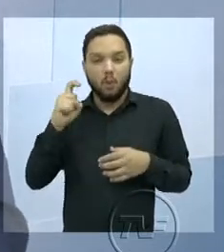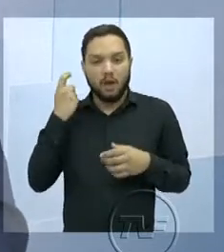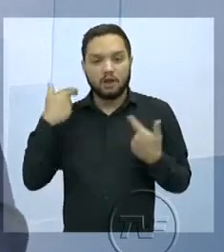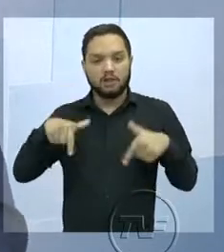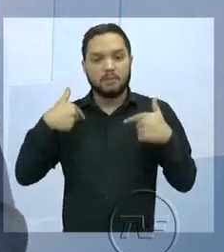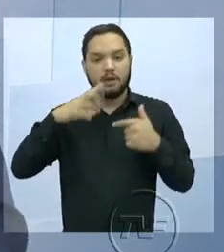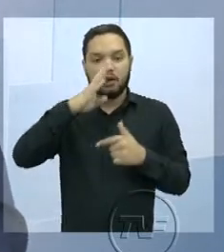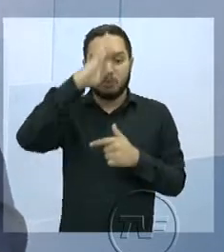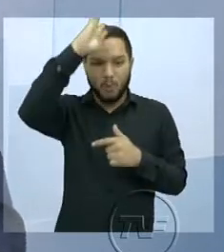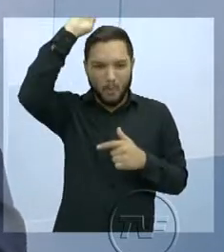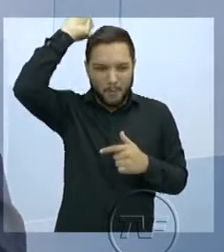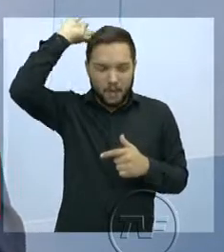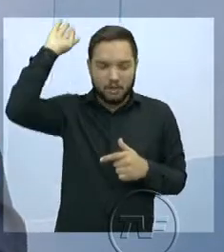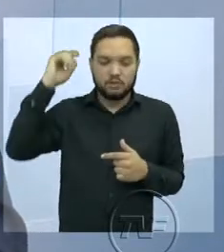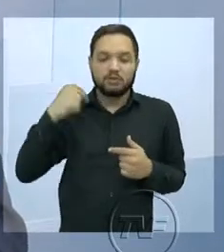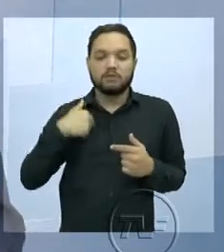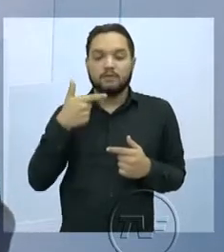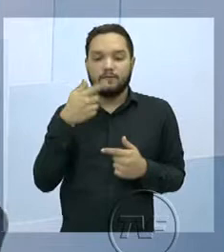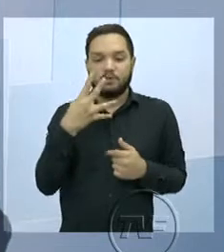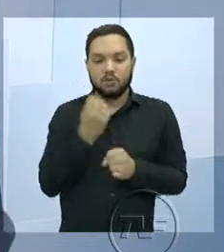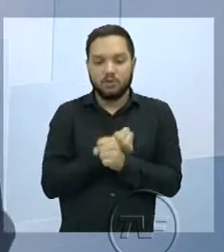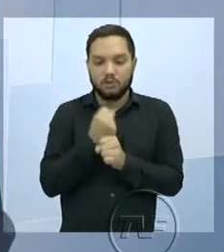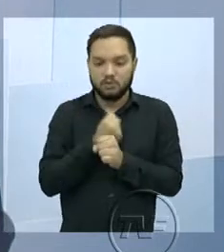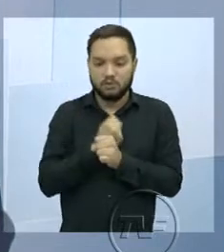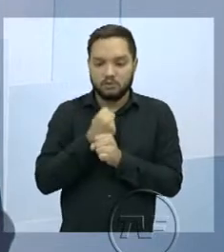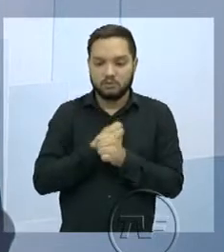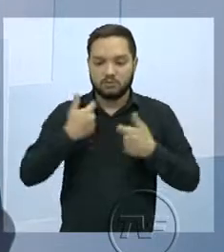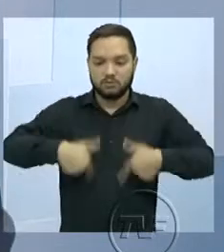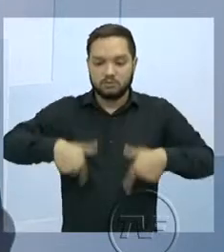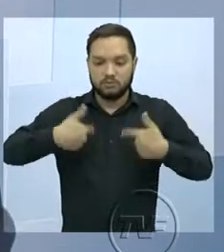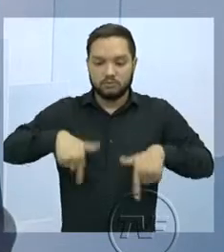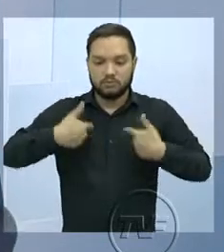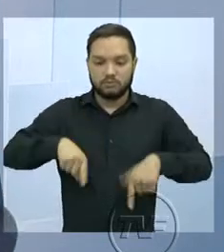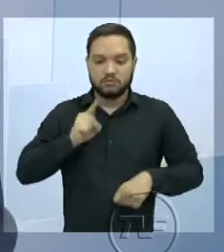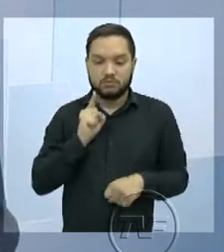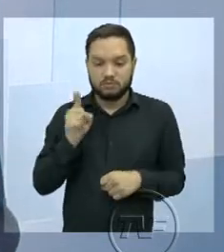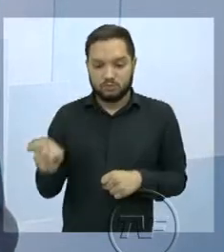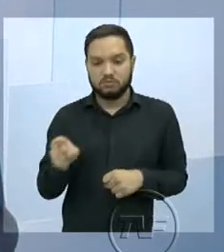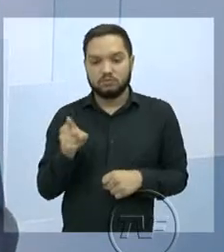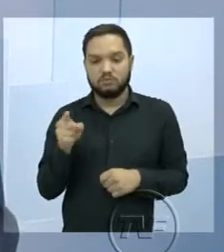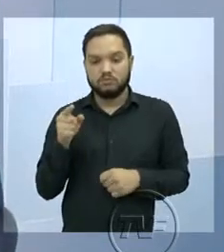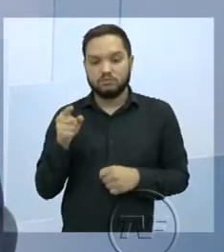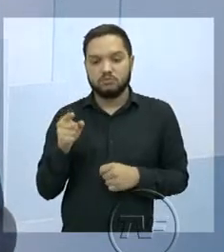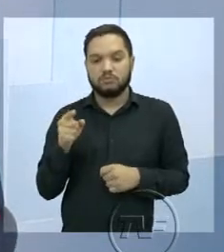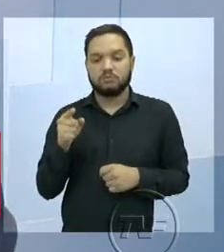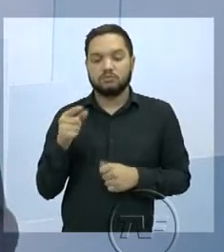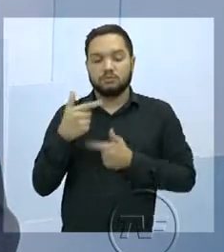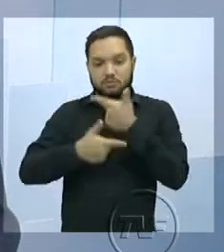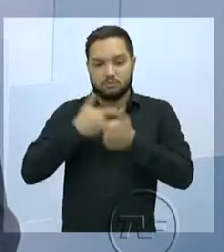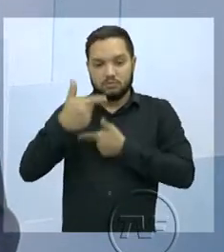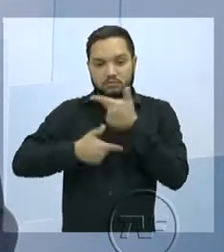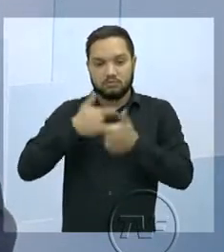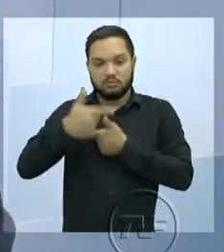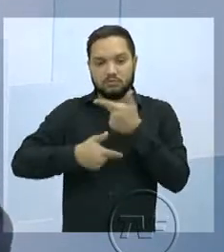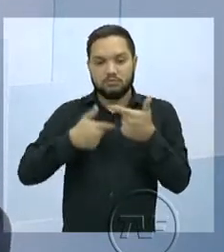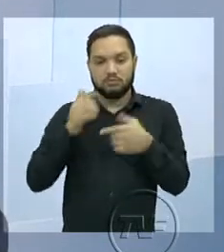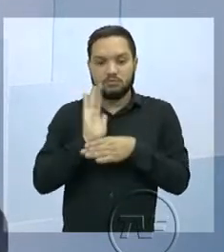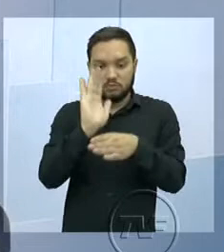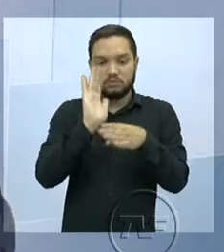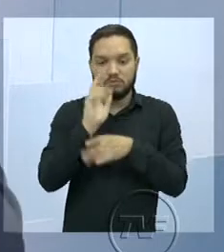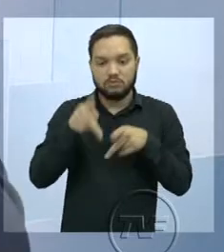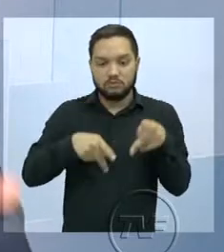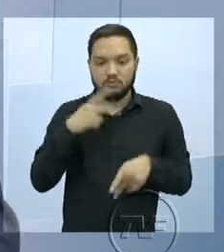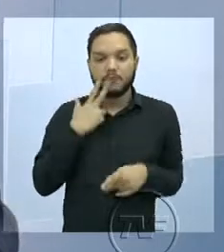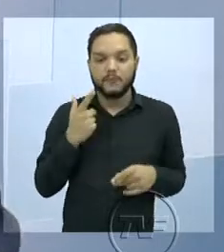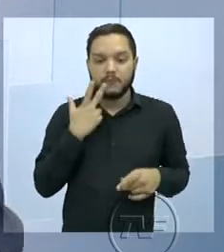Bombeiros, passei 24 anos da minha vida profissional servindo ao povo do estado do Ceará, dentro dessa instituição que